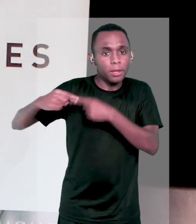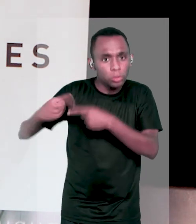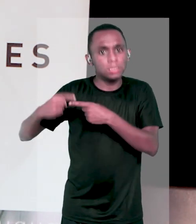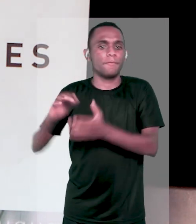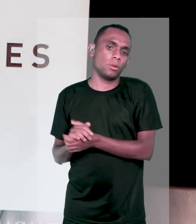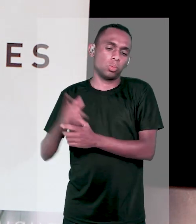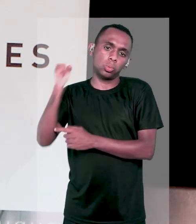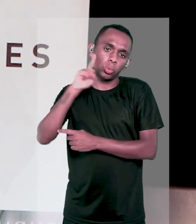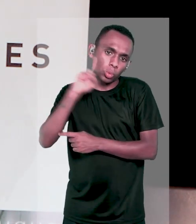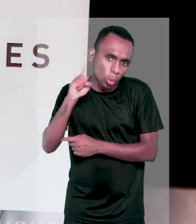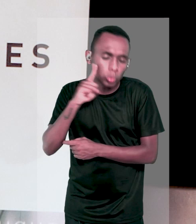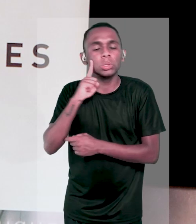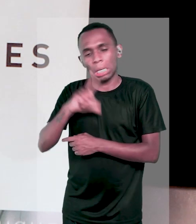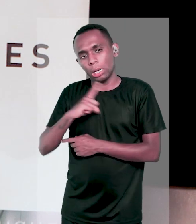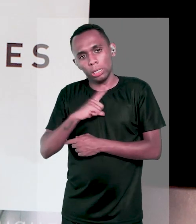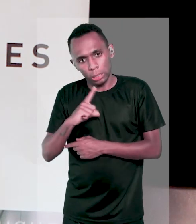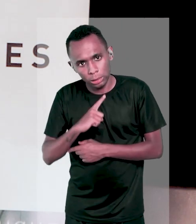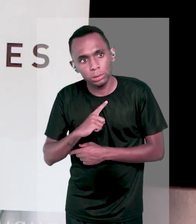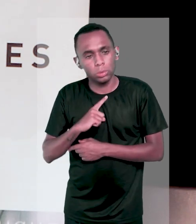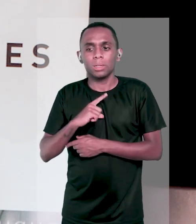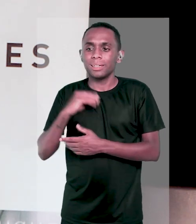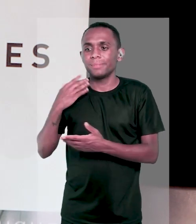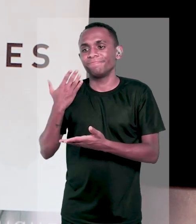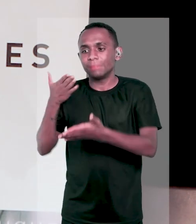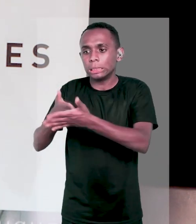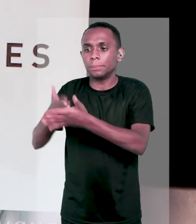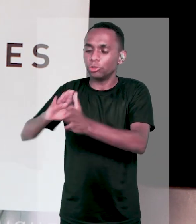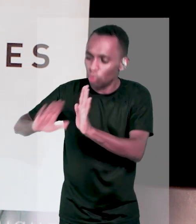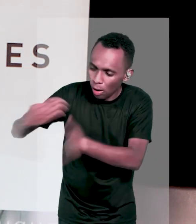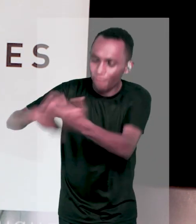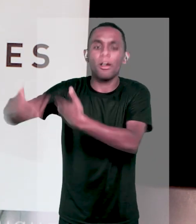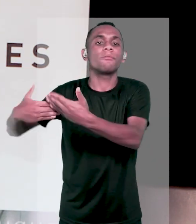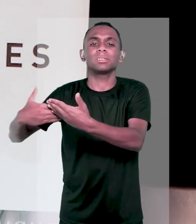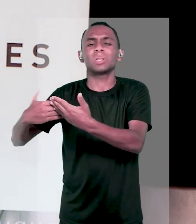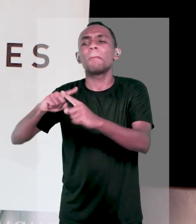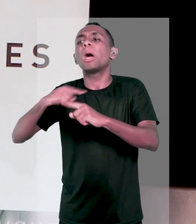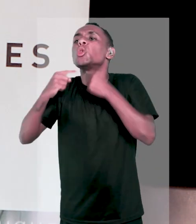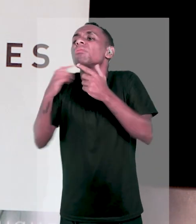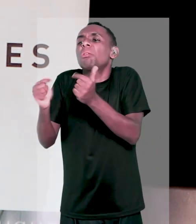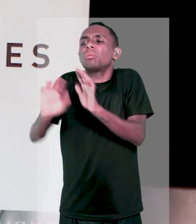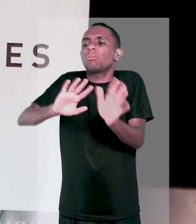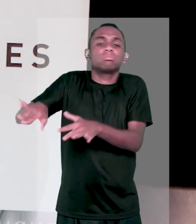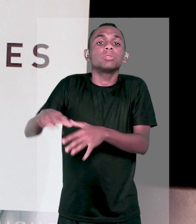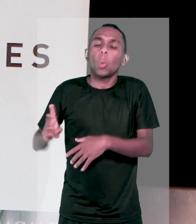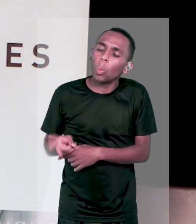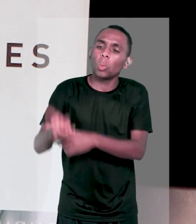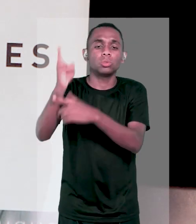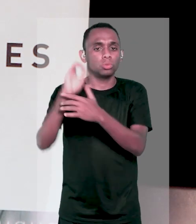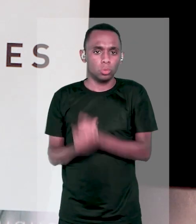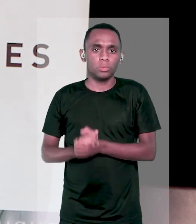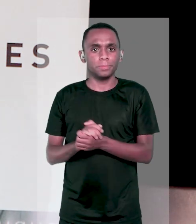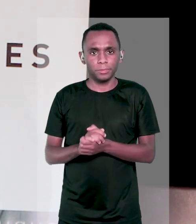capacidade de possibilidades de produções espontâneas creio que não seria